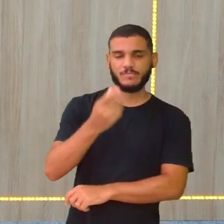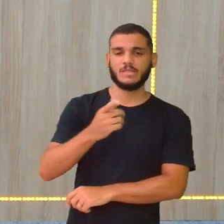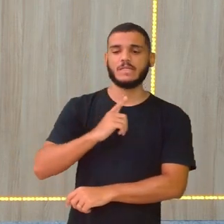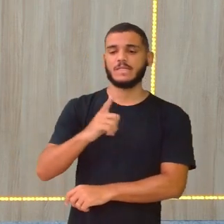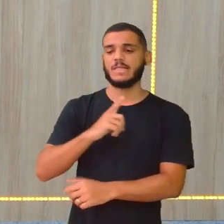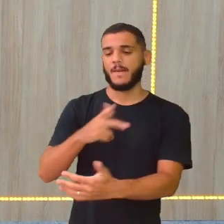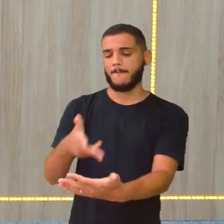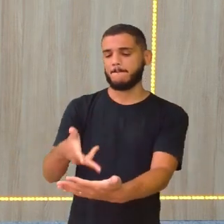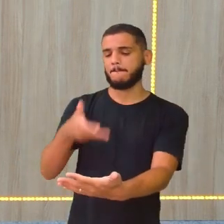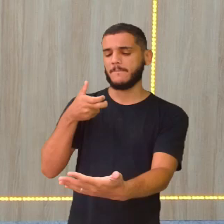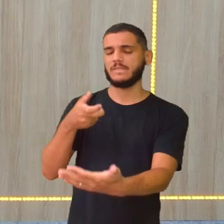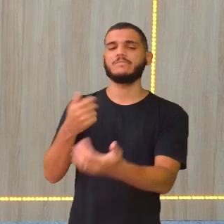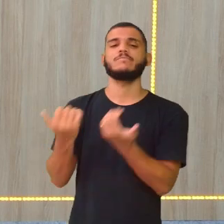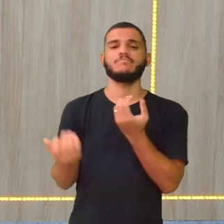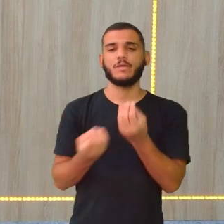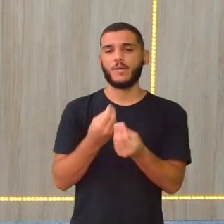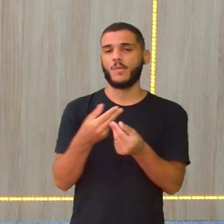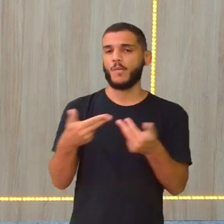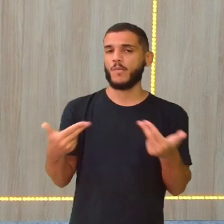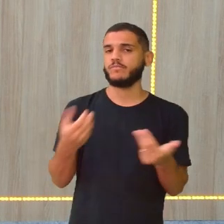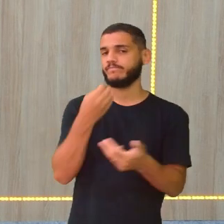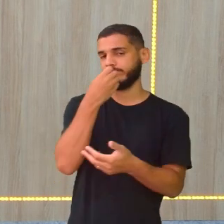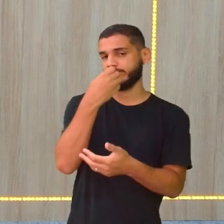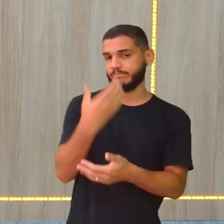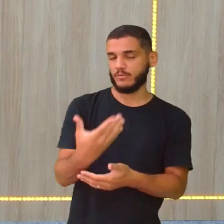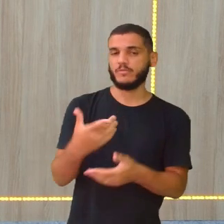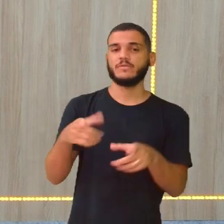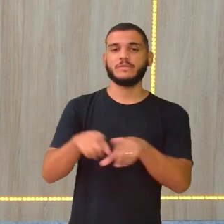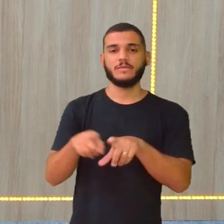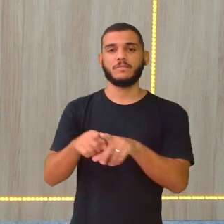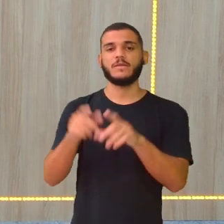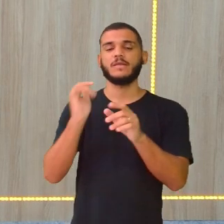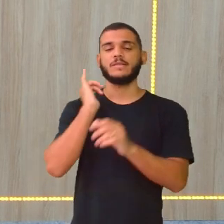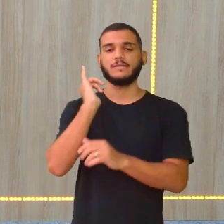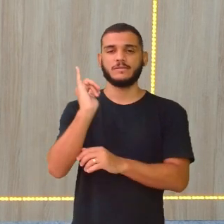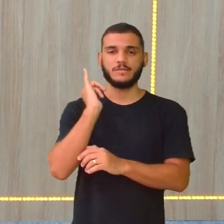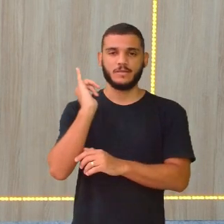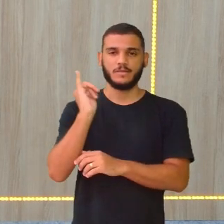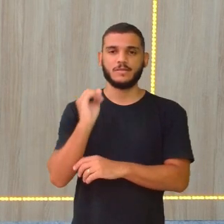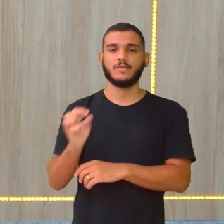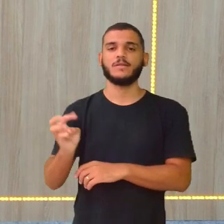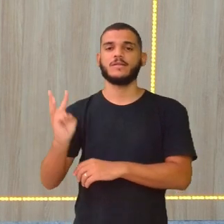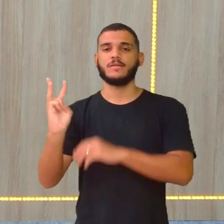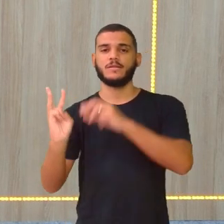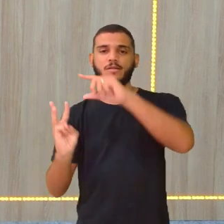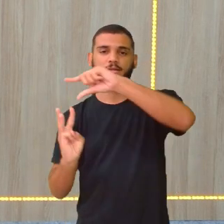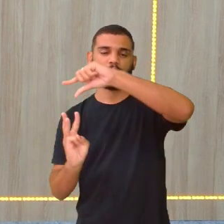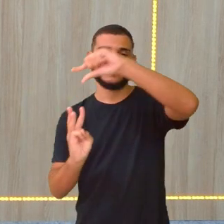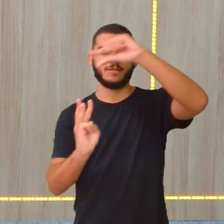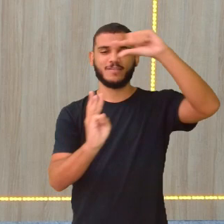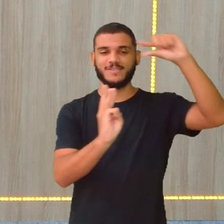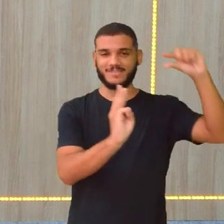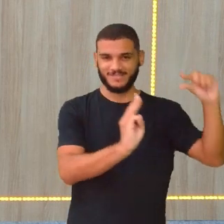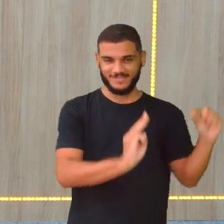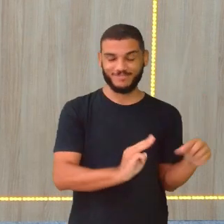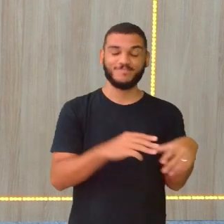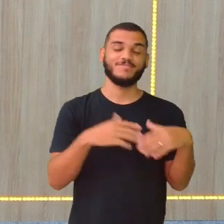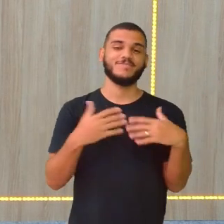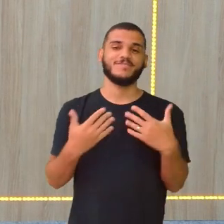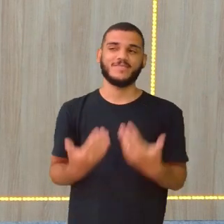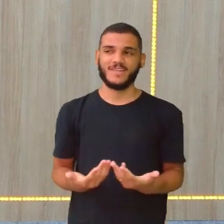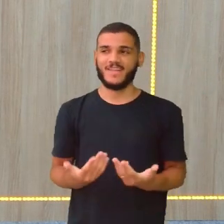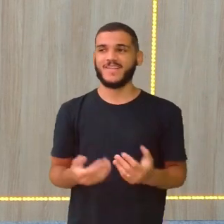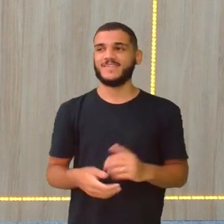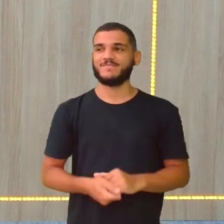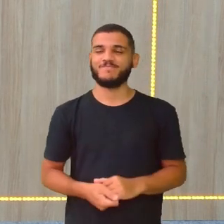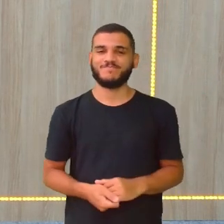a narrativa desses três reis magos. Vamos lá, Camille, vai com